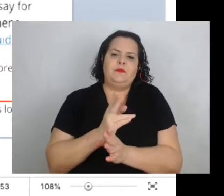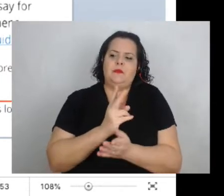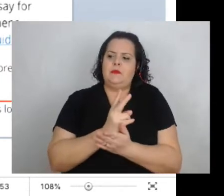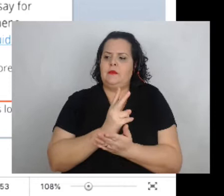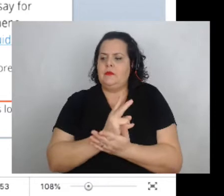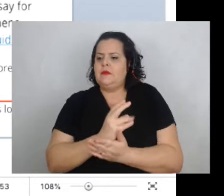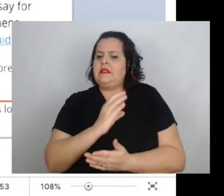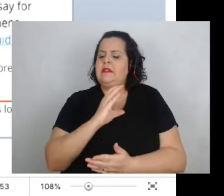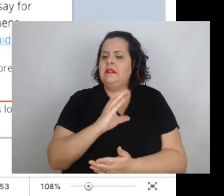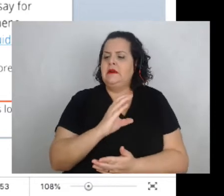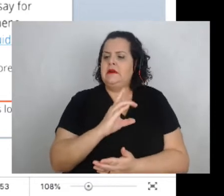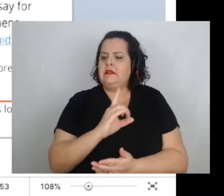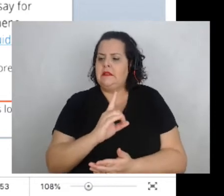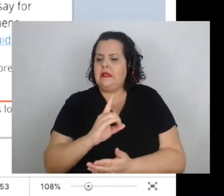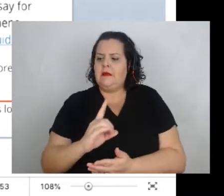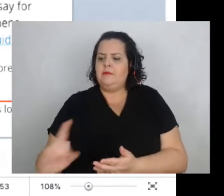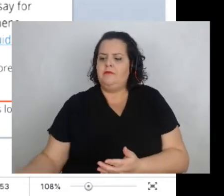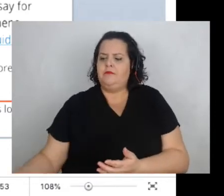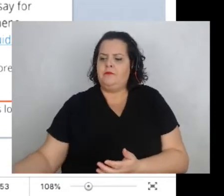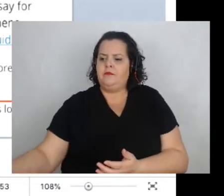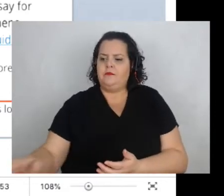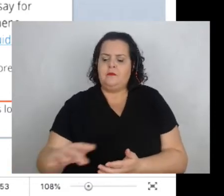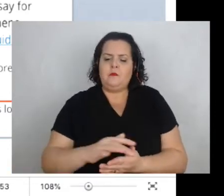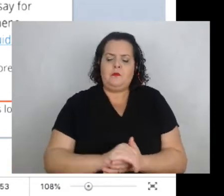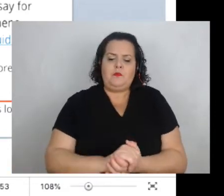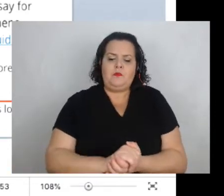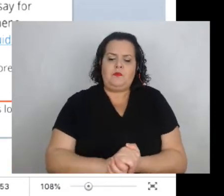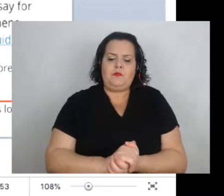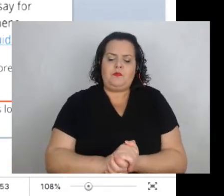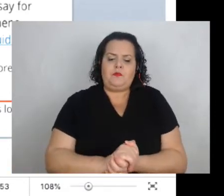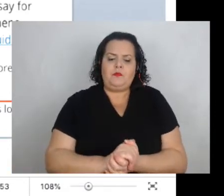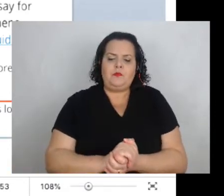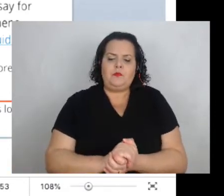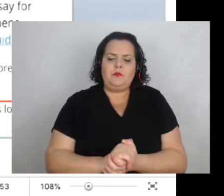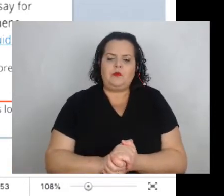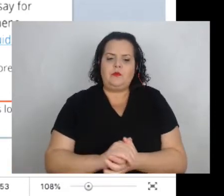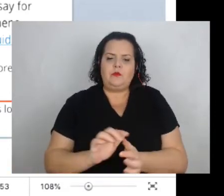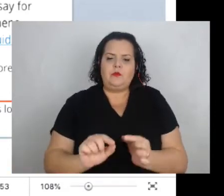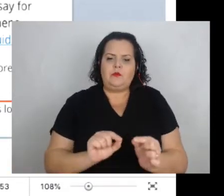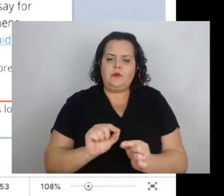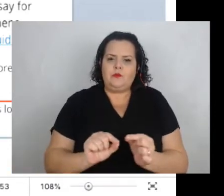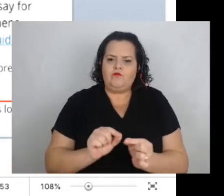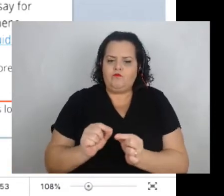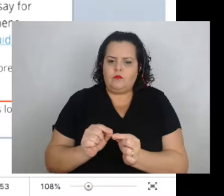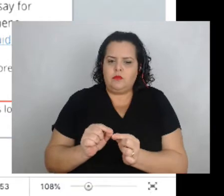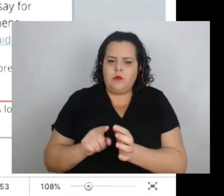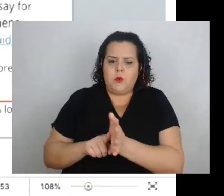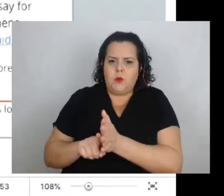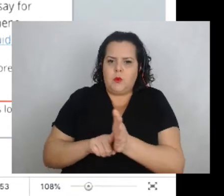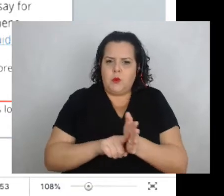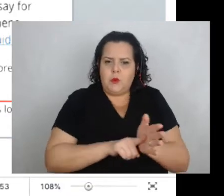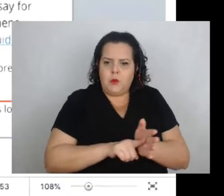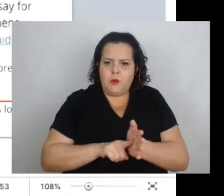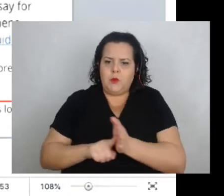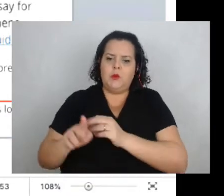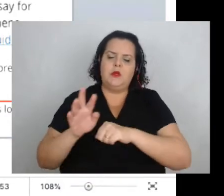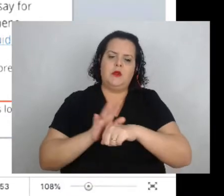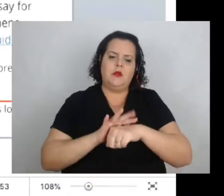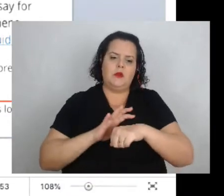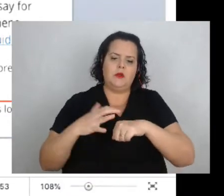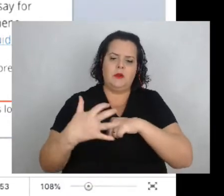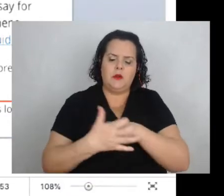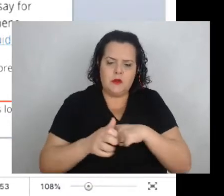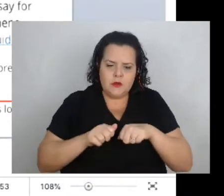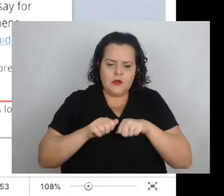Organização Mundial de Saúde sugeriram que para os pacientes com Covid-19, em 10 dias você